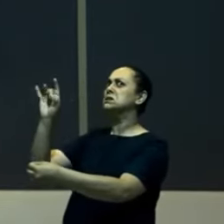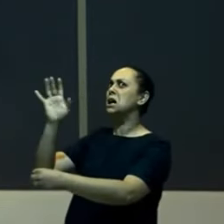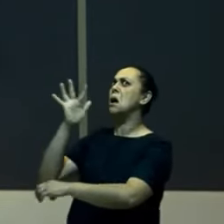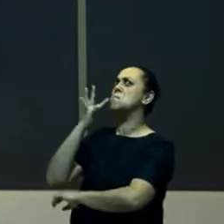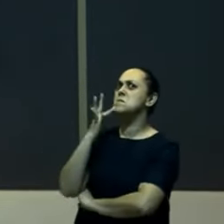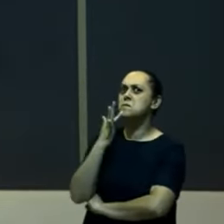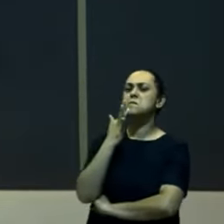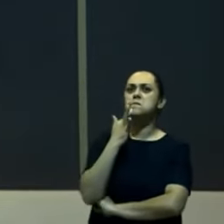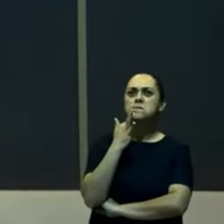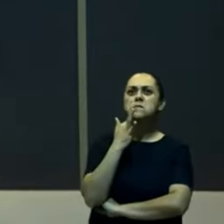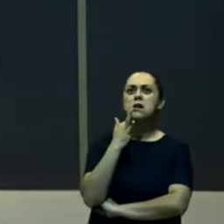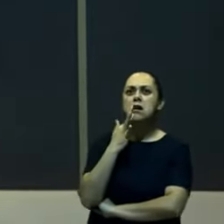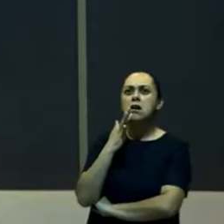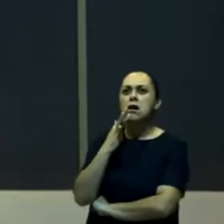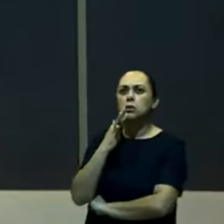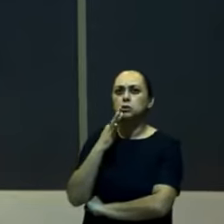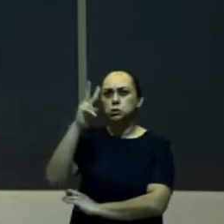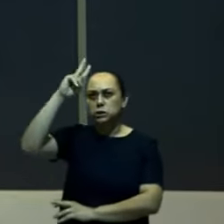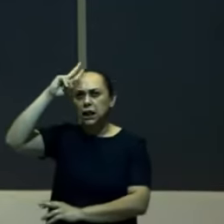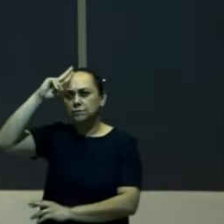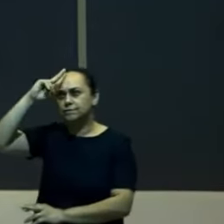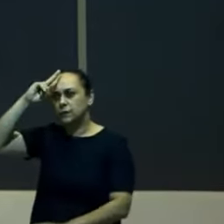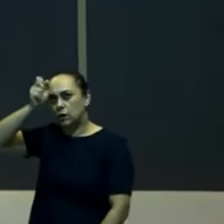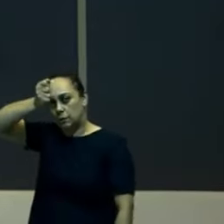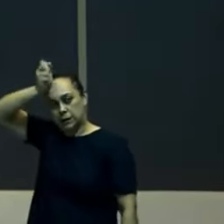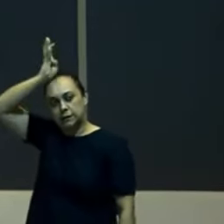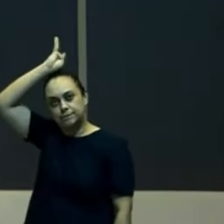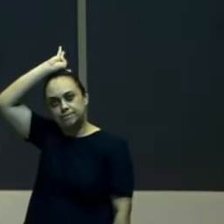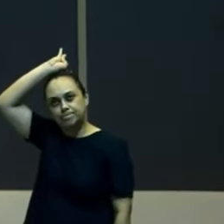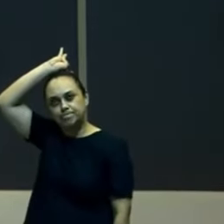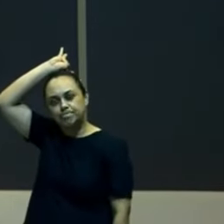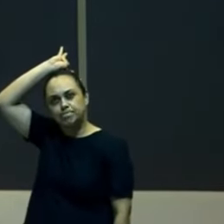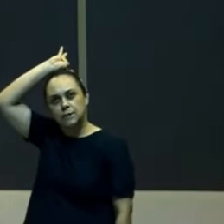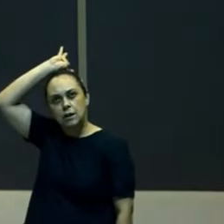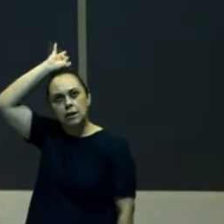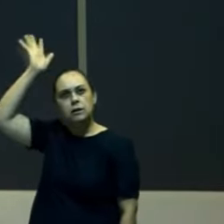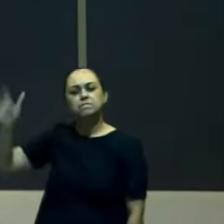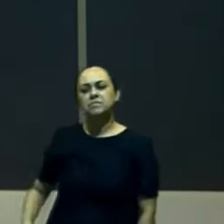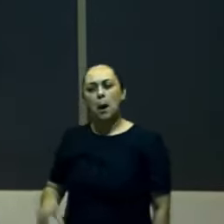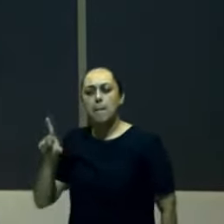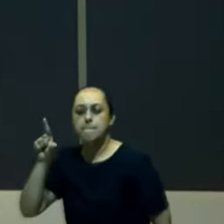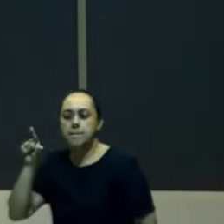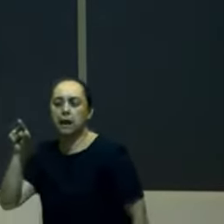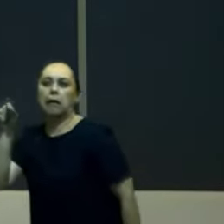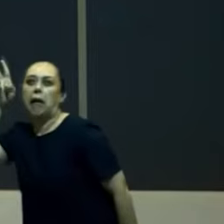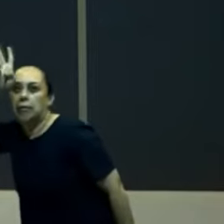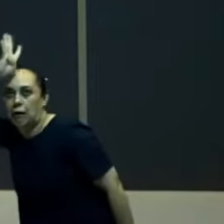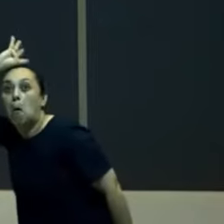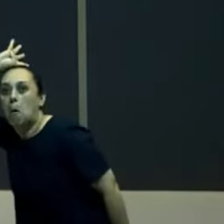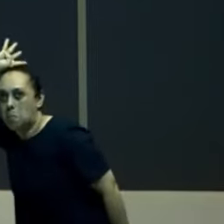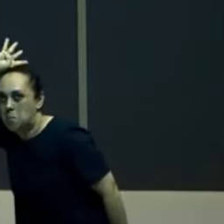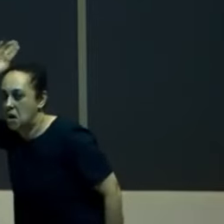Cultura romana, colônia romana, uma miniatura de Roma. Ali,